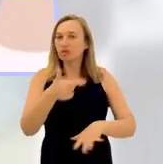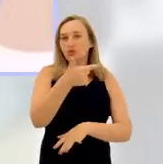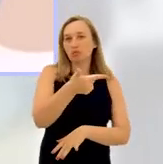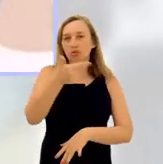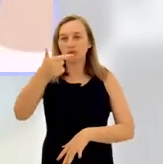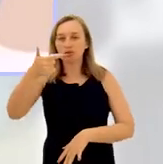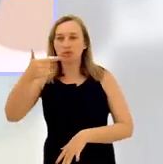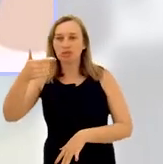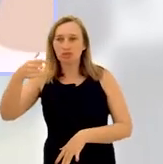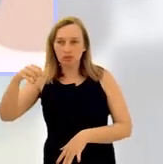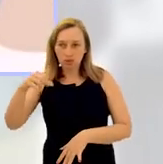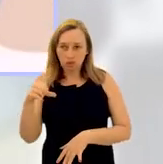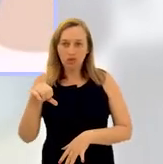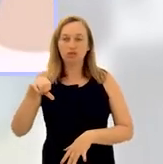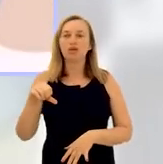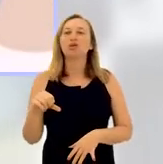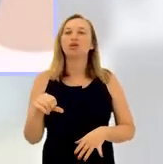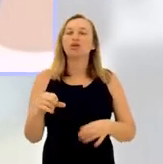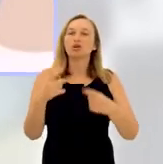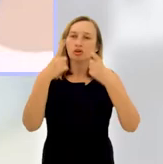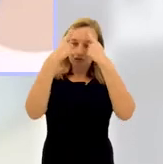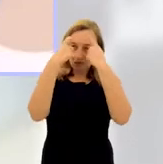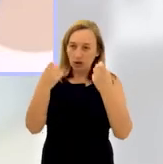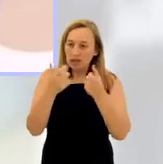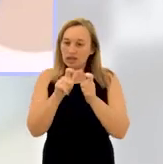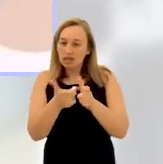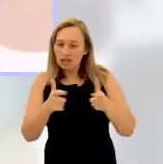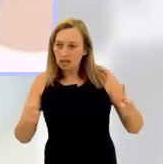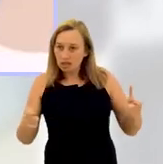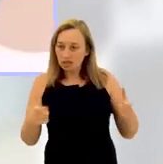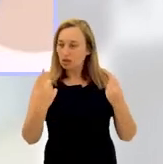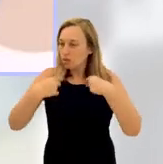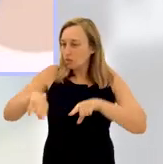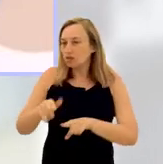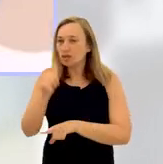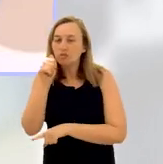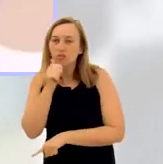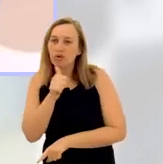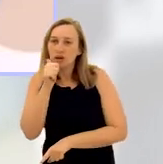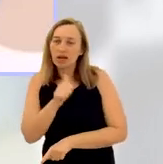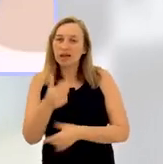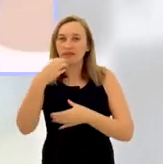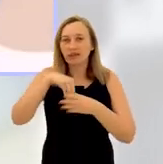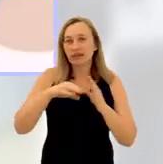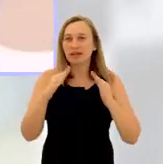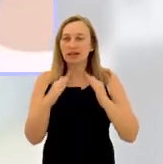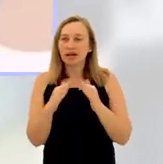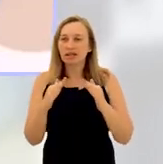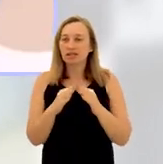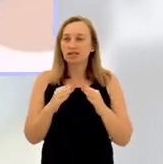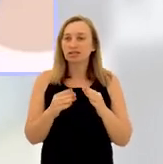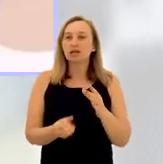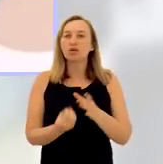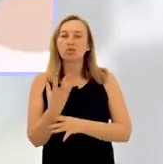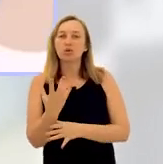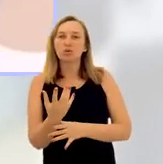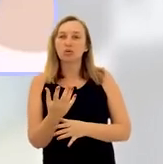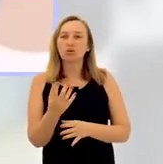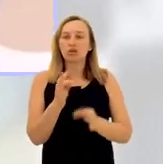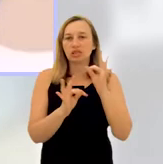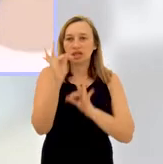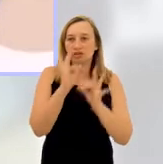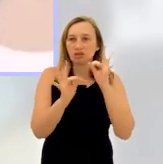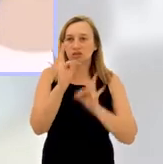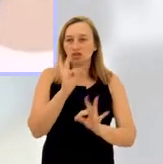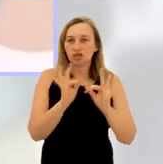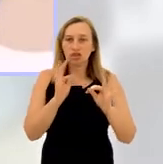a pandemia de Covid-19, e por conta da gravidade do problema da violência contra a mulher e a violência doméstica em específico, a gente procurou então criar